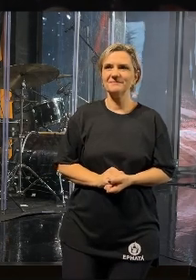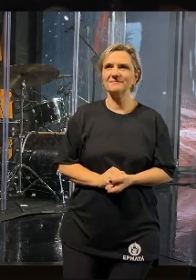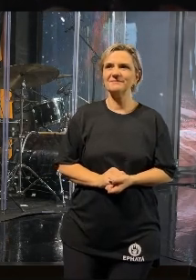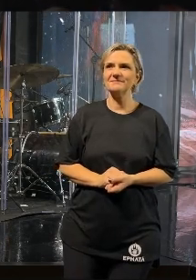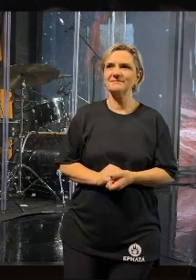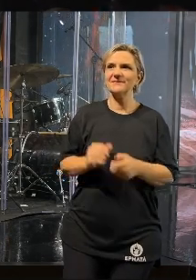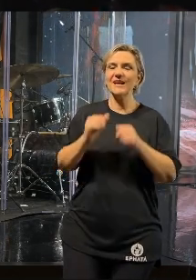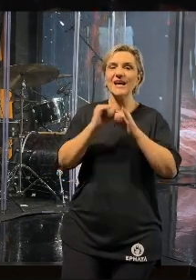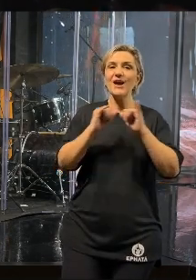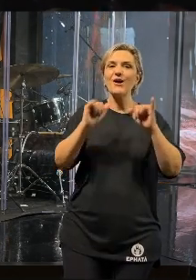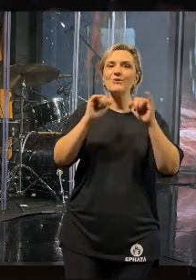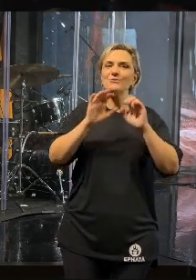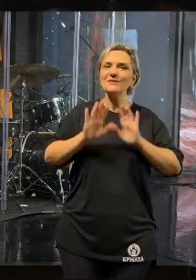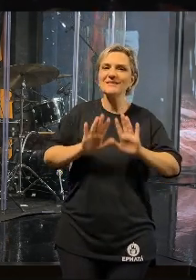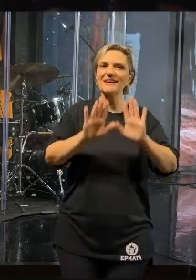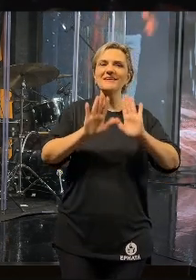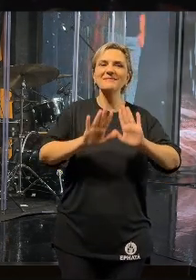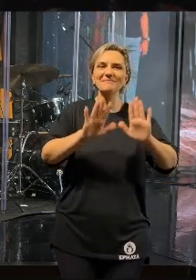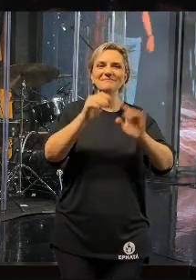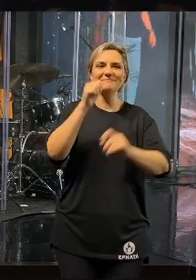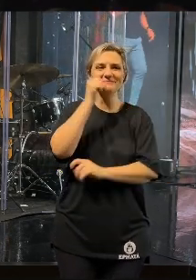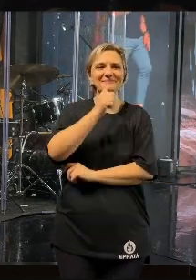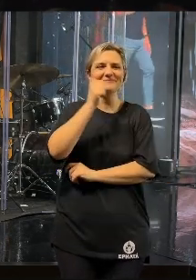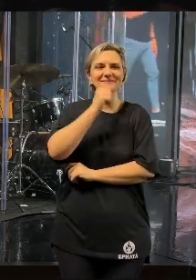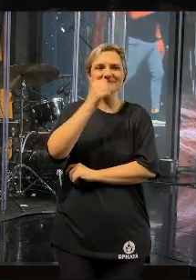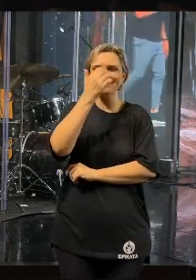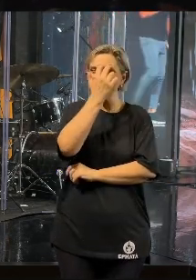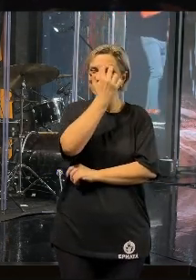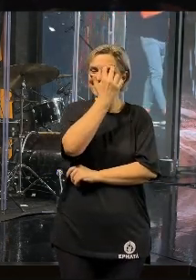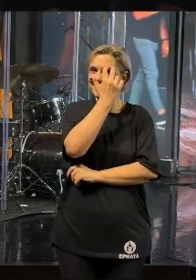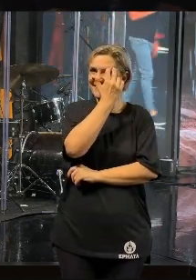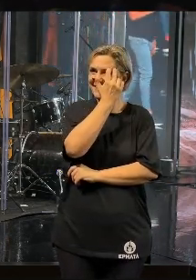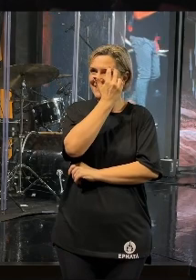e eu dizia: empurra, mulher.